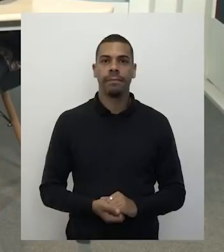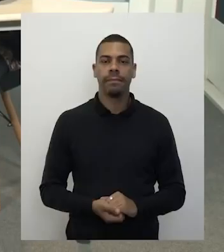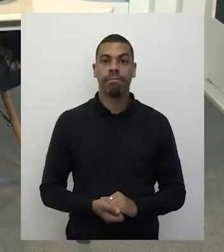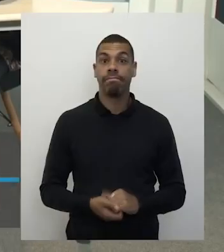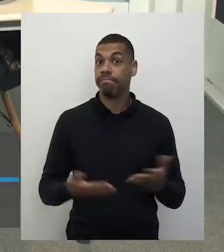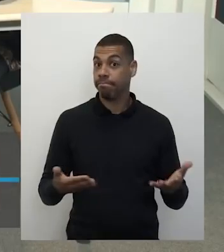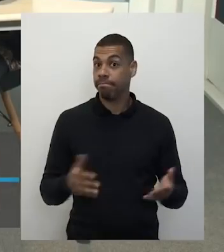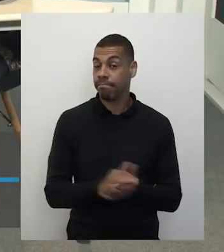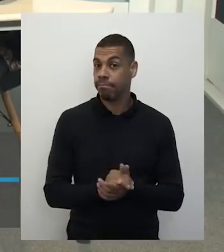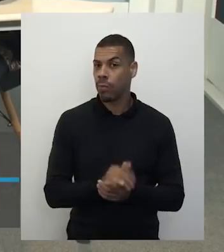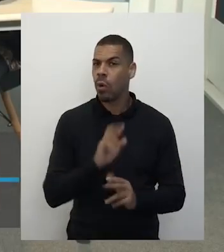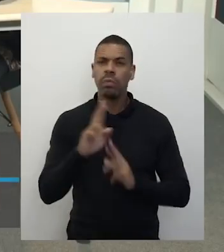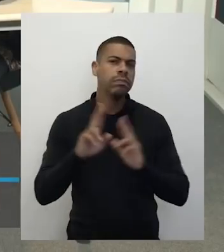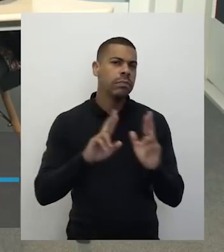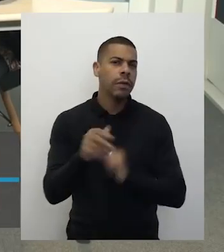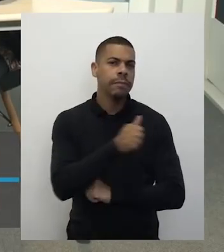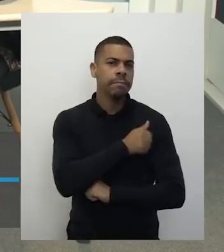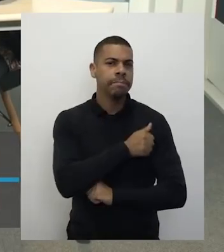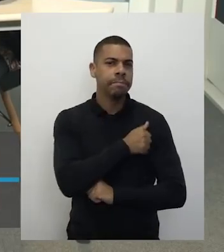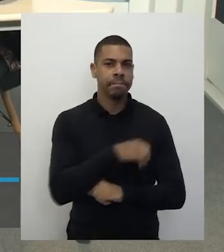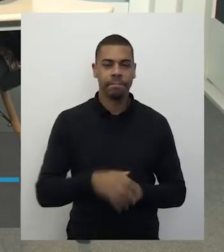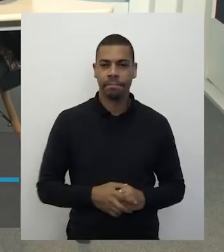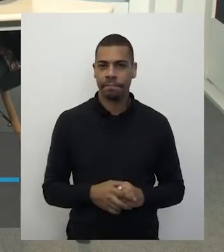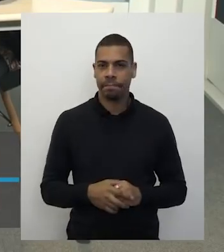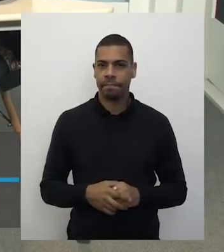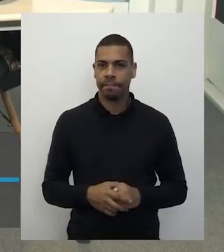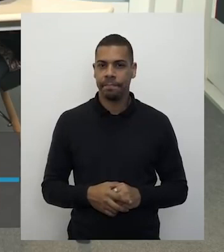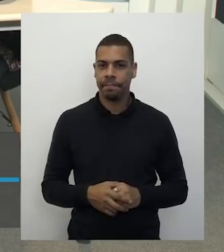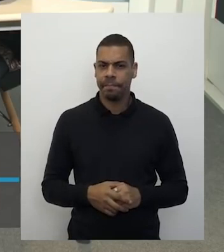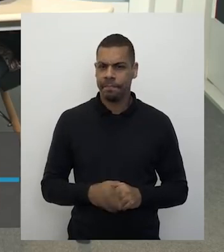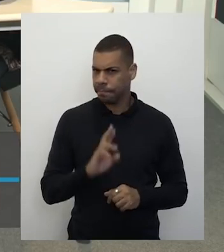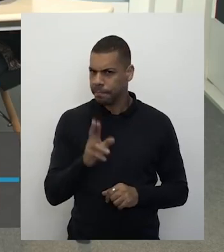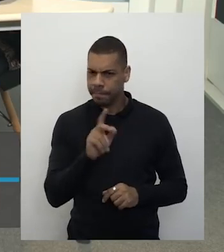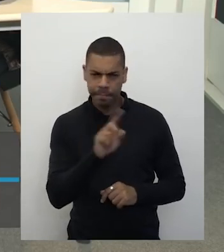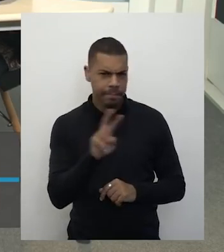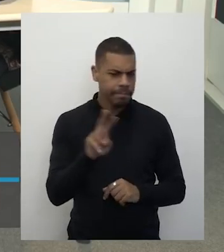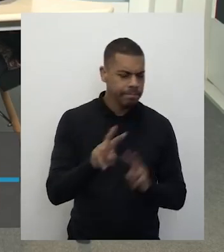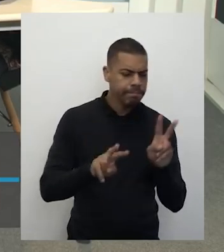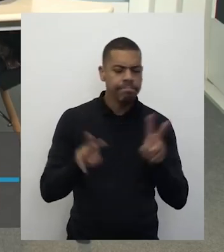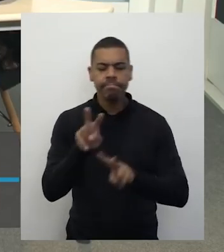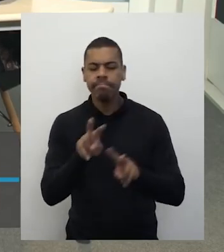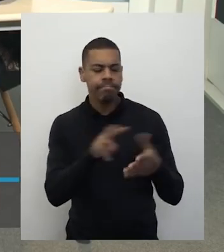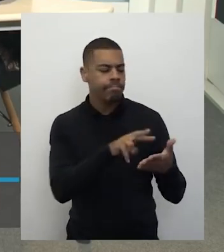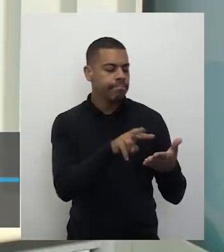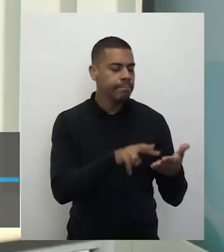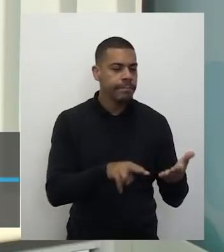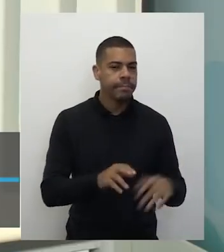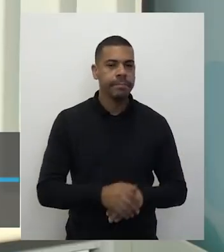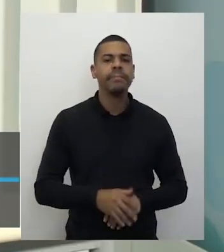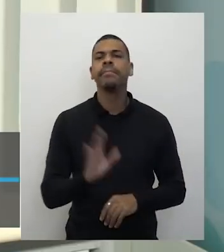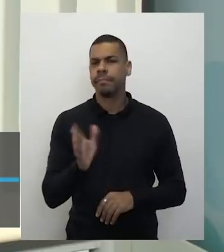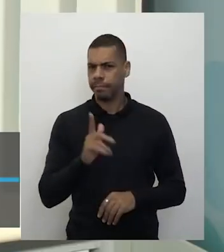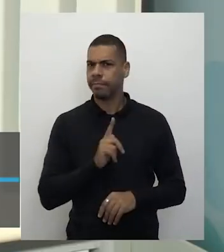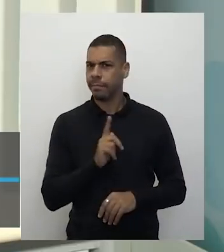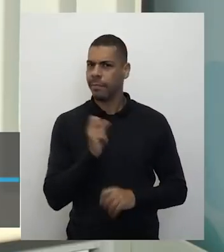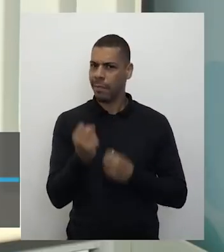Muito bem, e aí, o que eles colocaram? Vamos lá, olha, tem Eles eu já achei ouviram bonitinho. falar? Já, eles já ouviram falar, alguns disseram também que não,